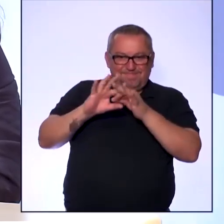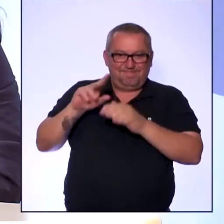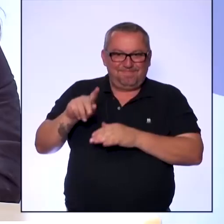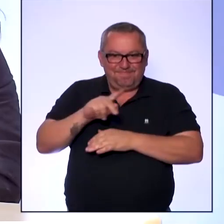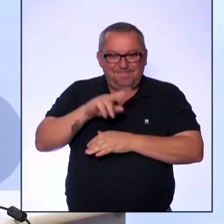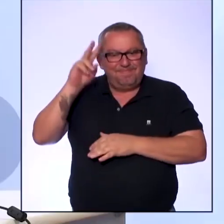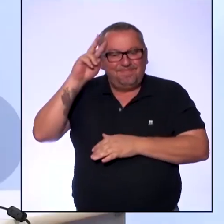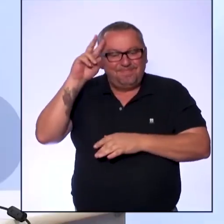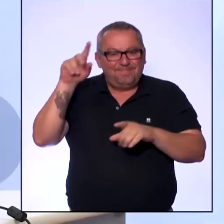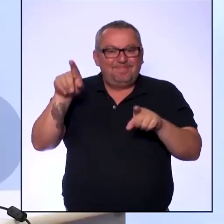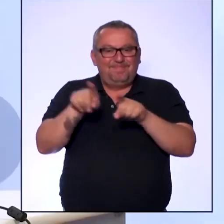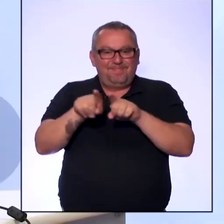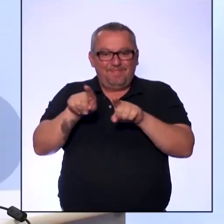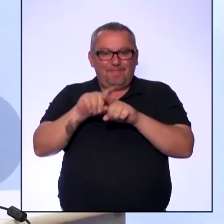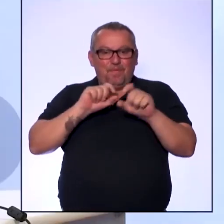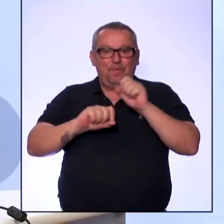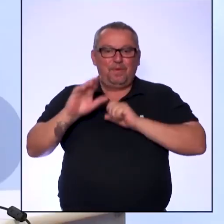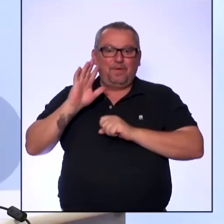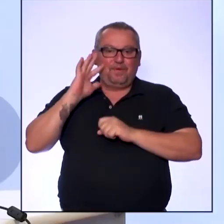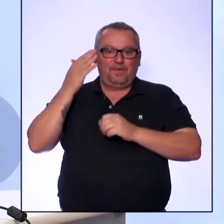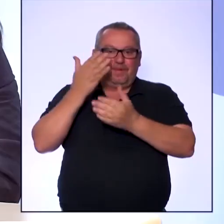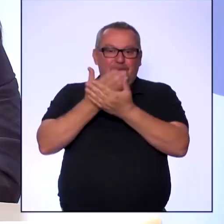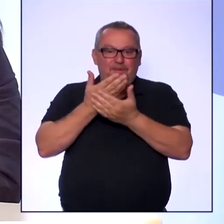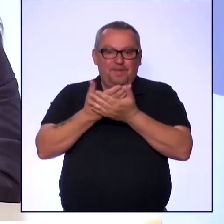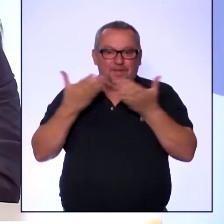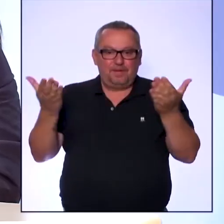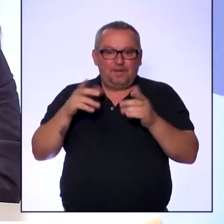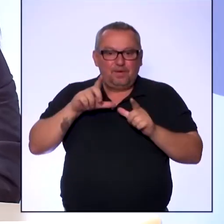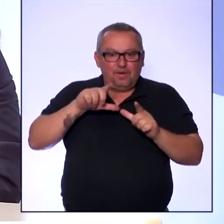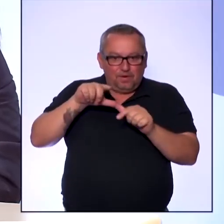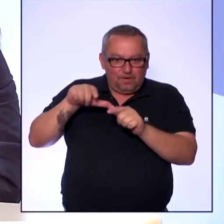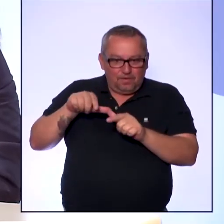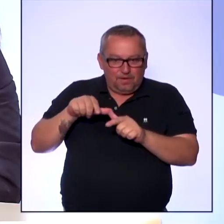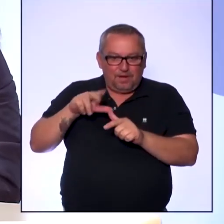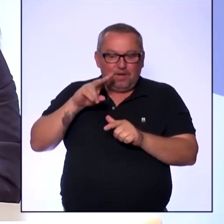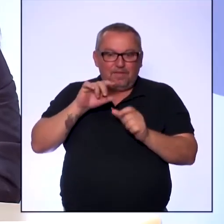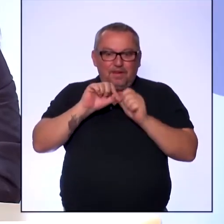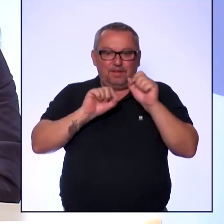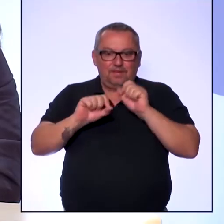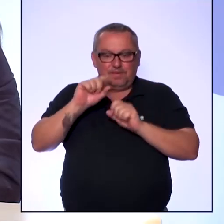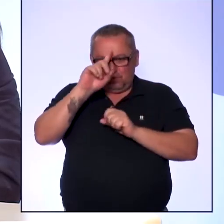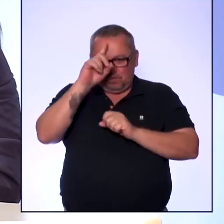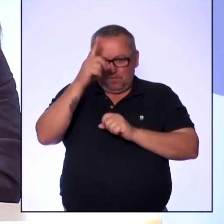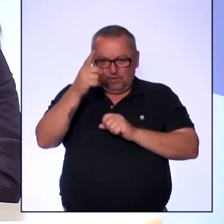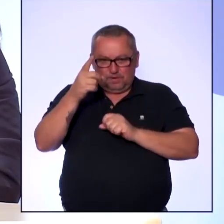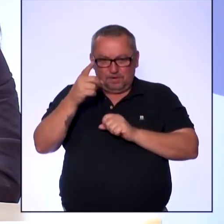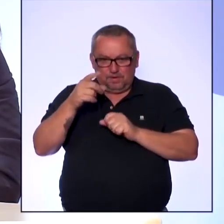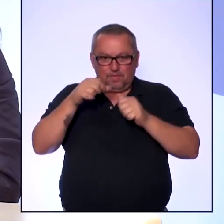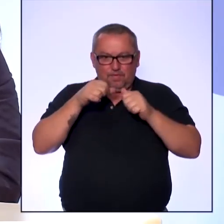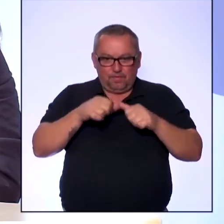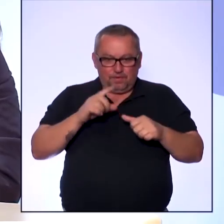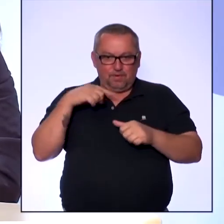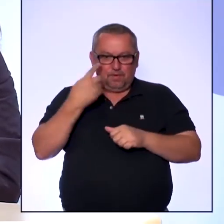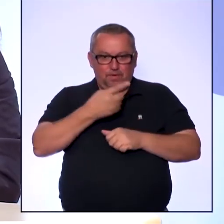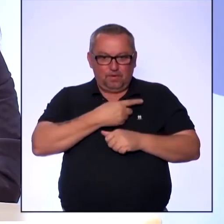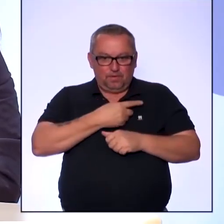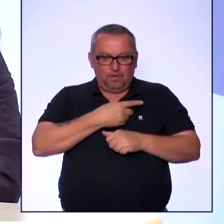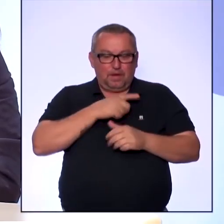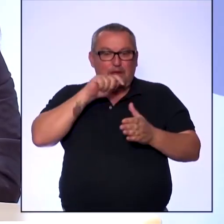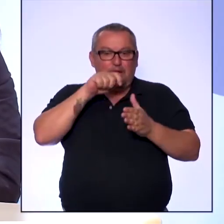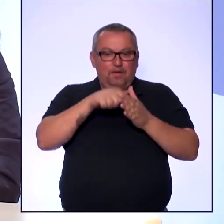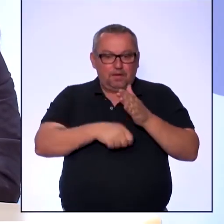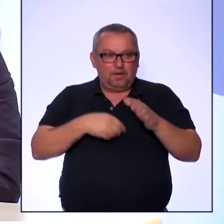de história, né, o que está acontecendo aqui na aula de geografia e vai esclarecendo as suas dúvidas. Então, fique conosco,